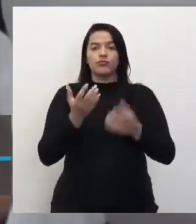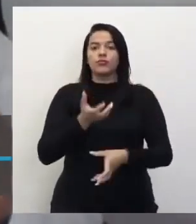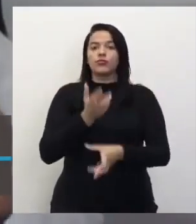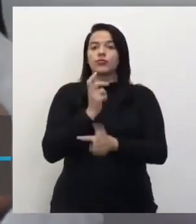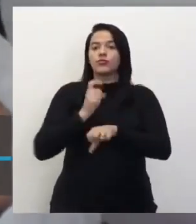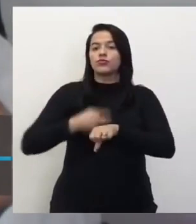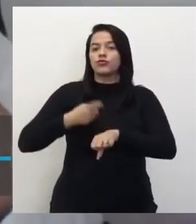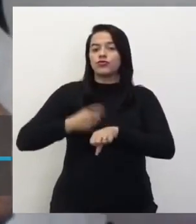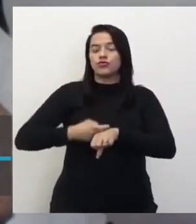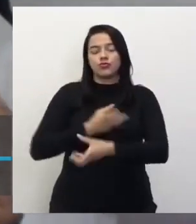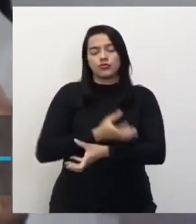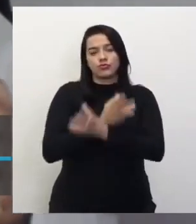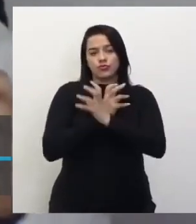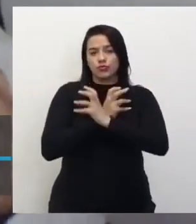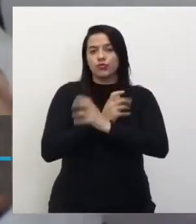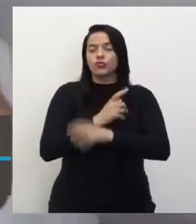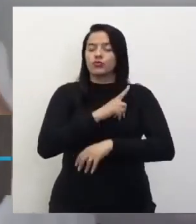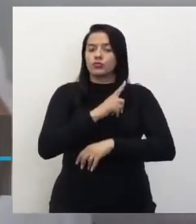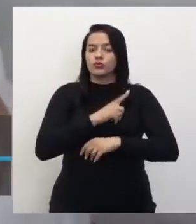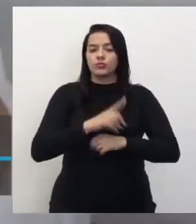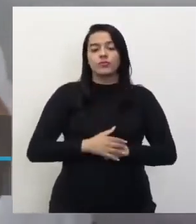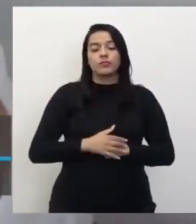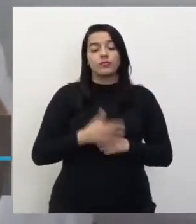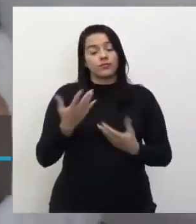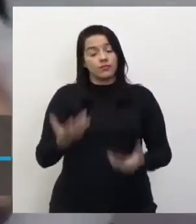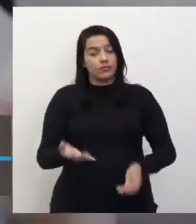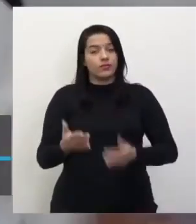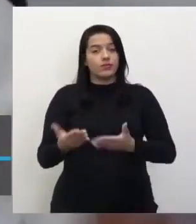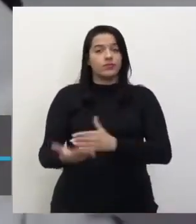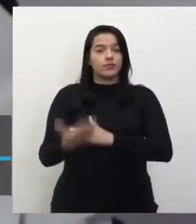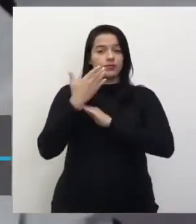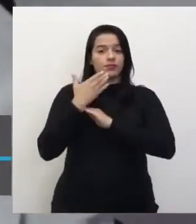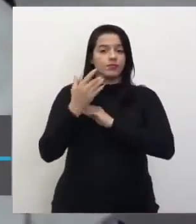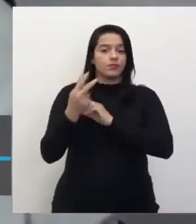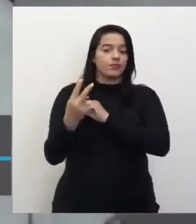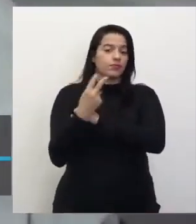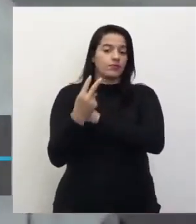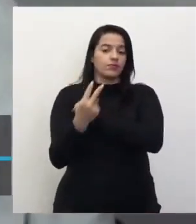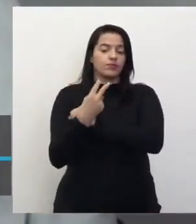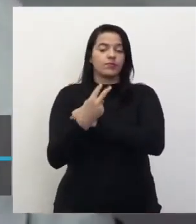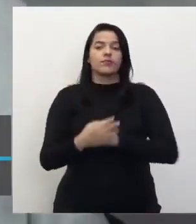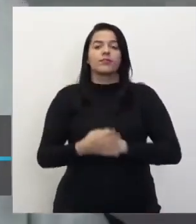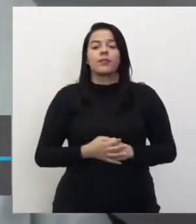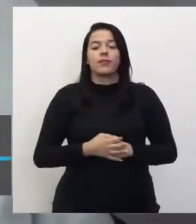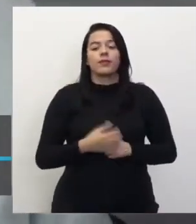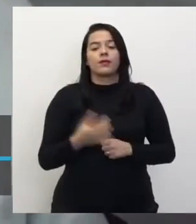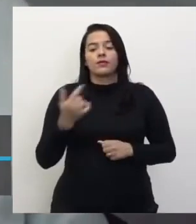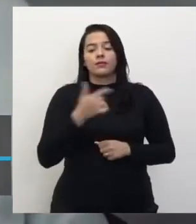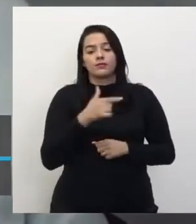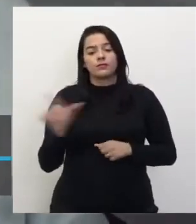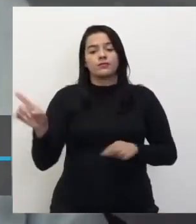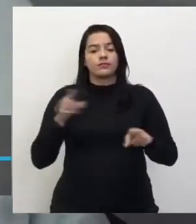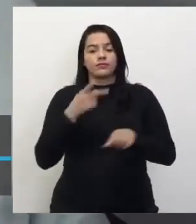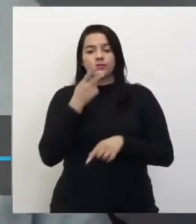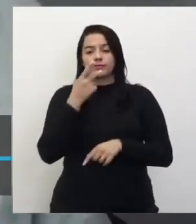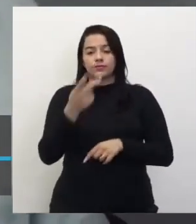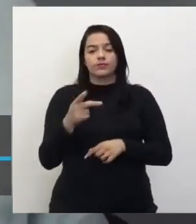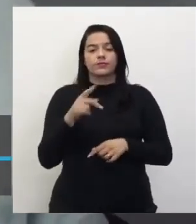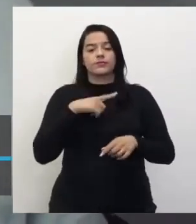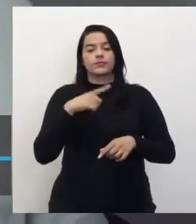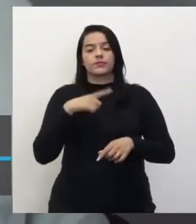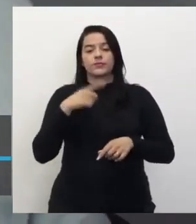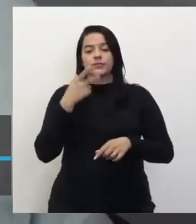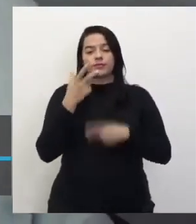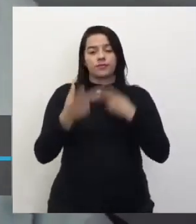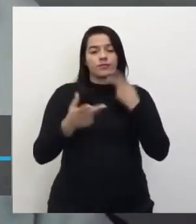protegidinho. Então, proteção também faz parte, tá? Outra coisa, né, que vocês falaram aí muito bem, a